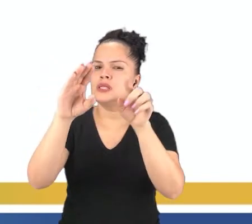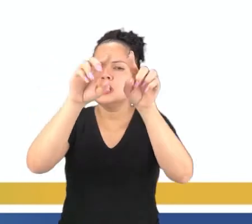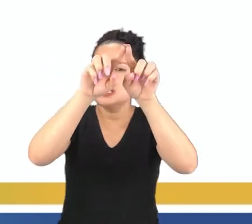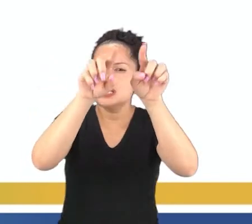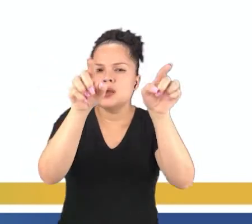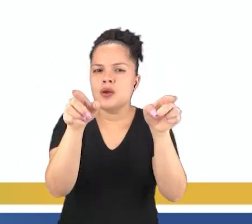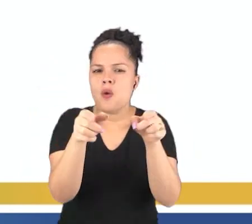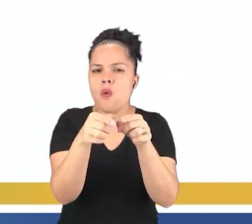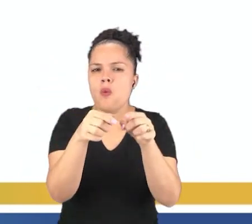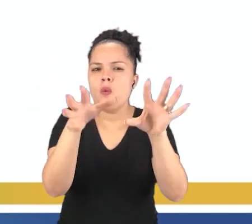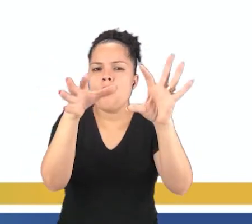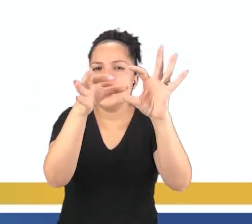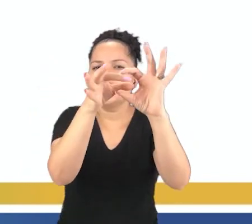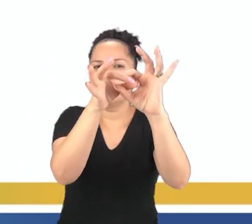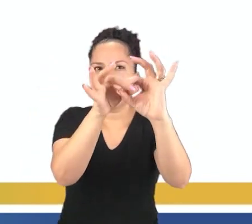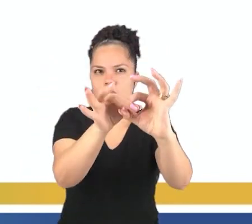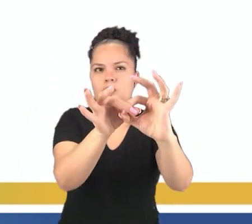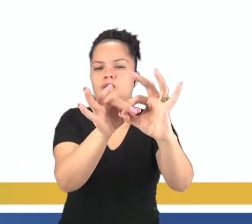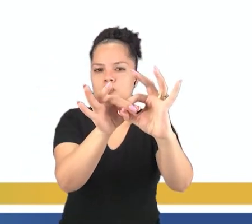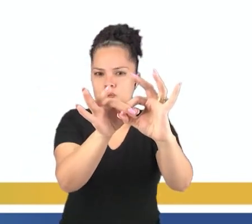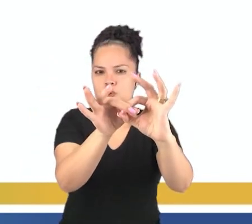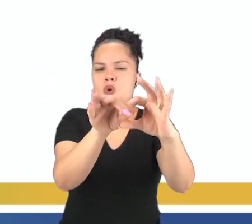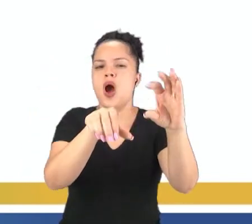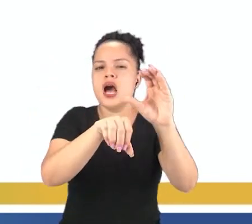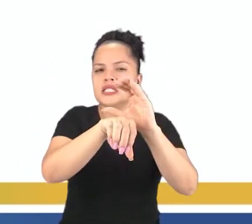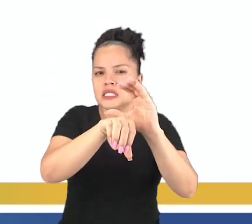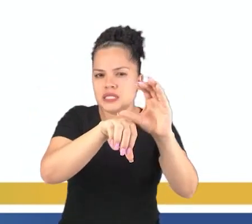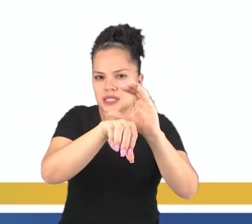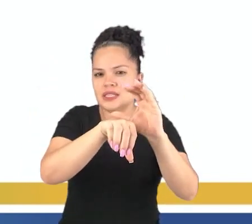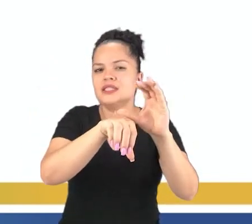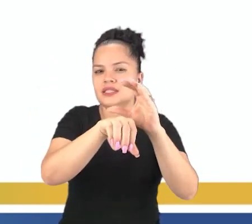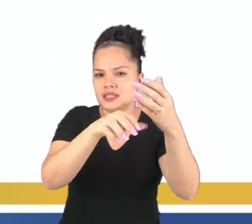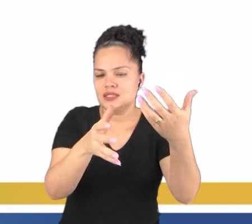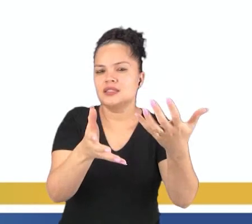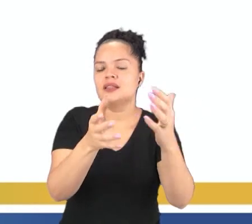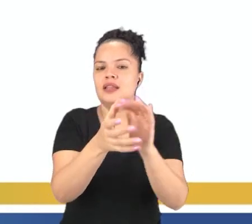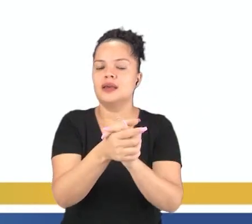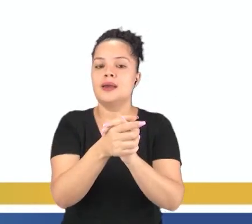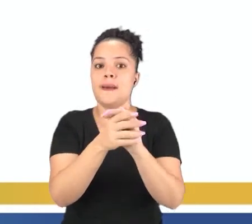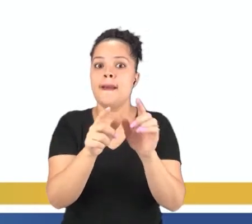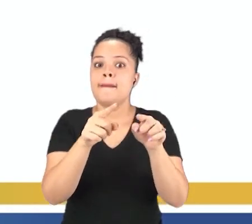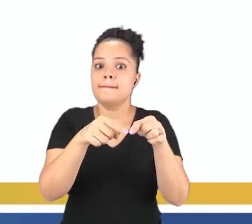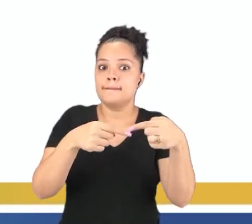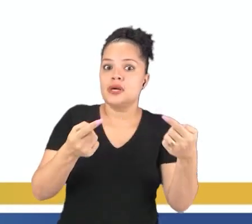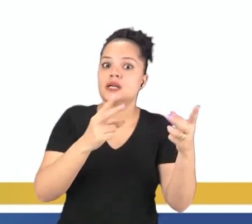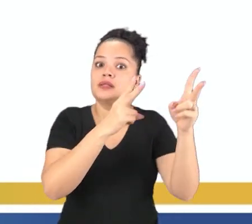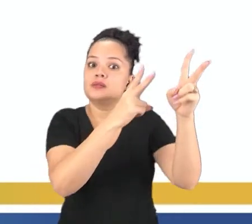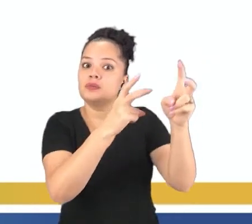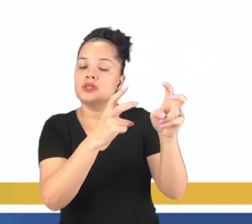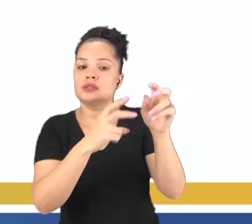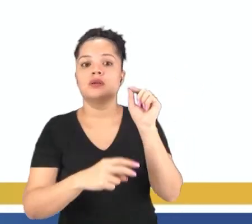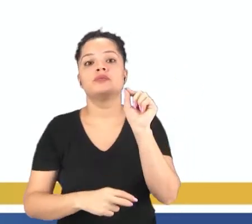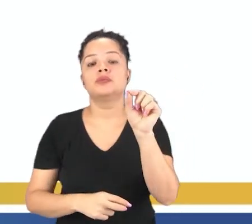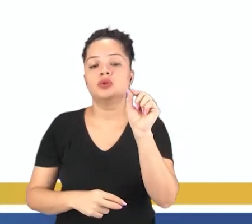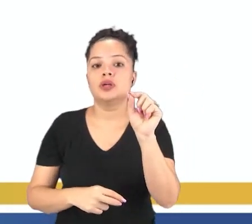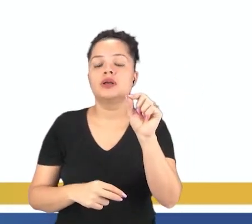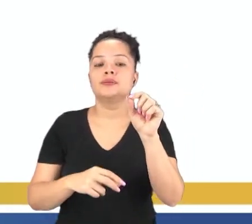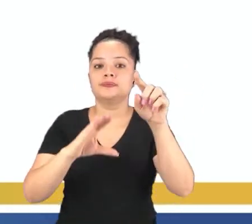está a intersecção, né, das regiões circulares de cada uma delas. Mas o importante aqui é que